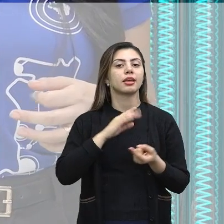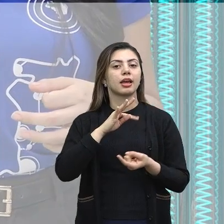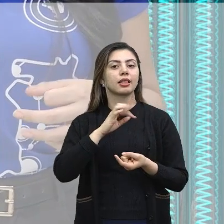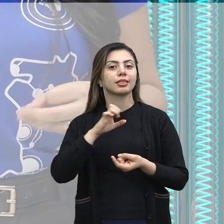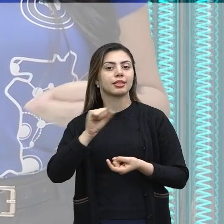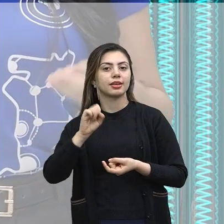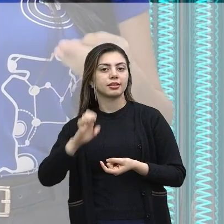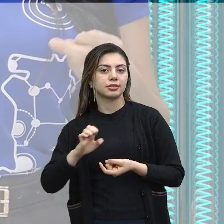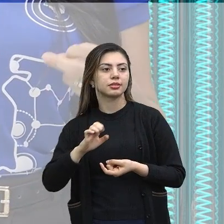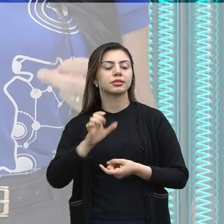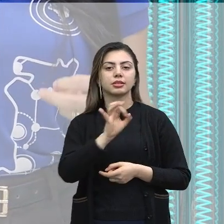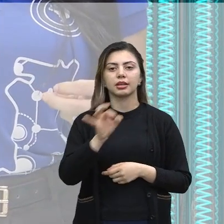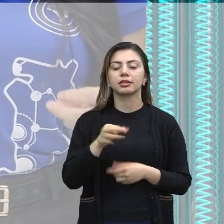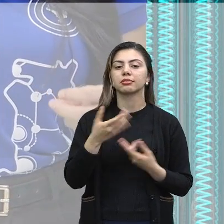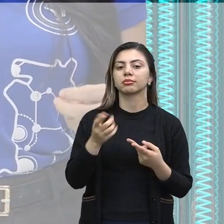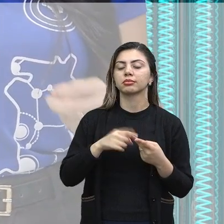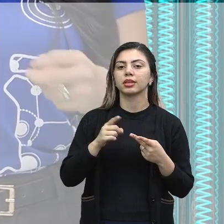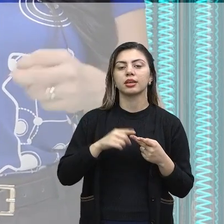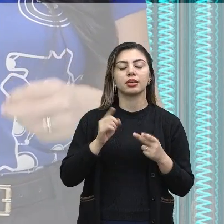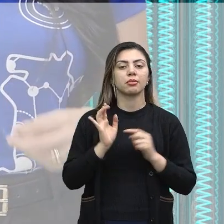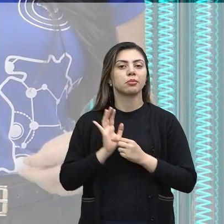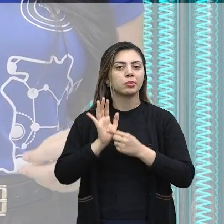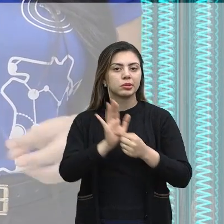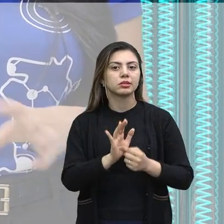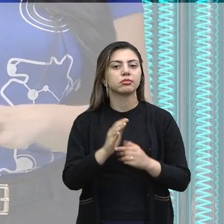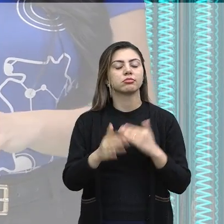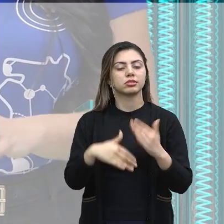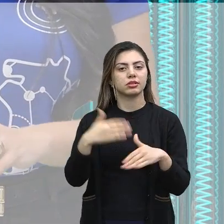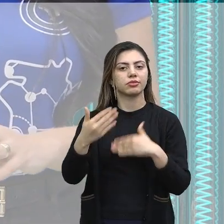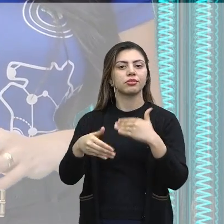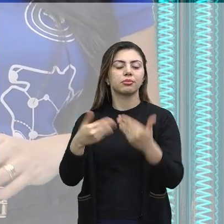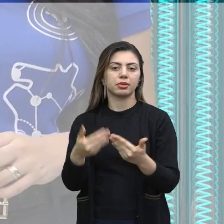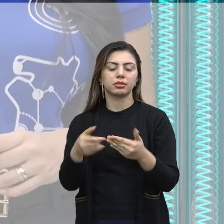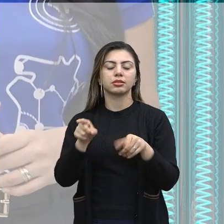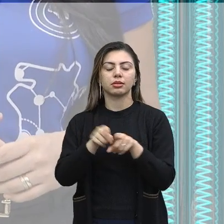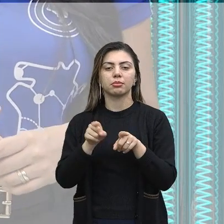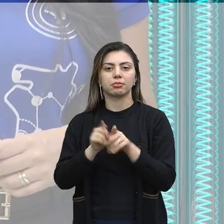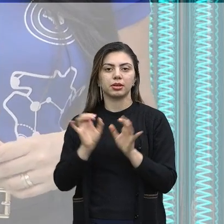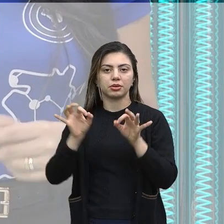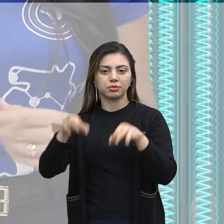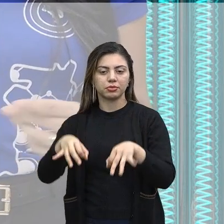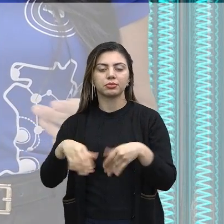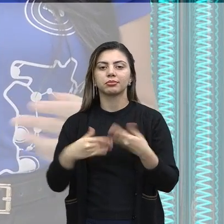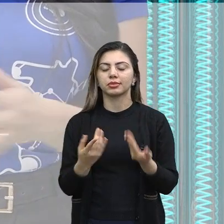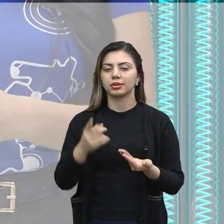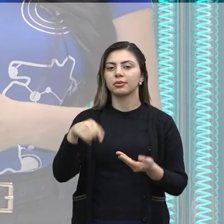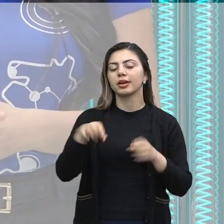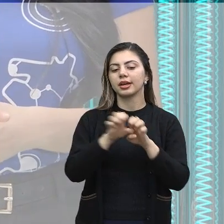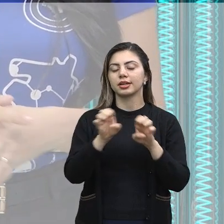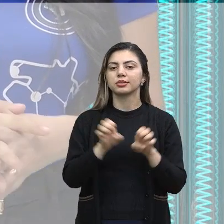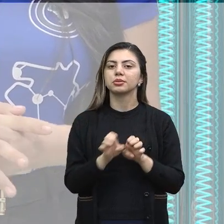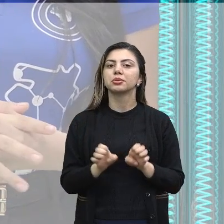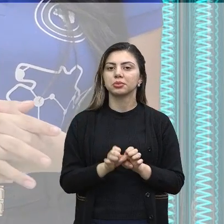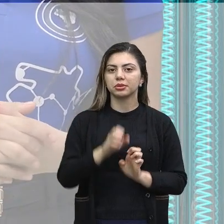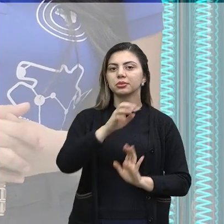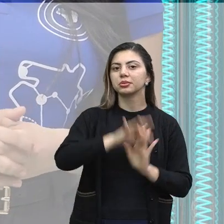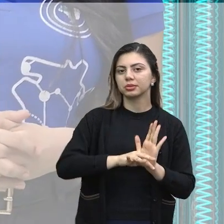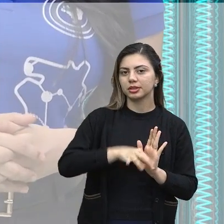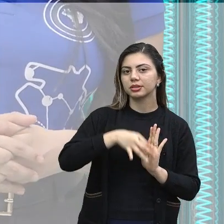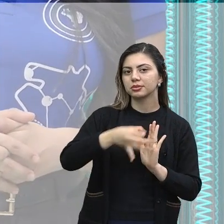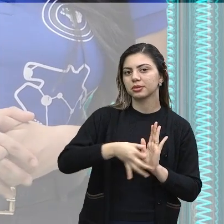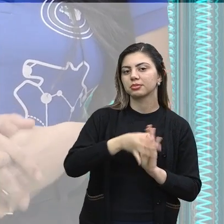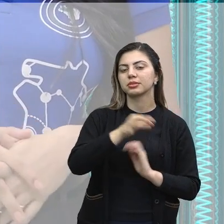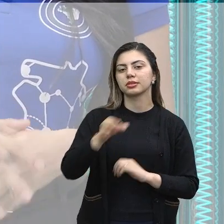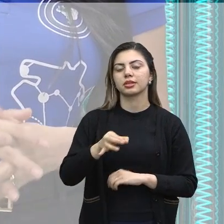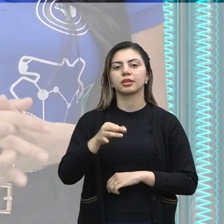é a apresentação, o desenvolvimento e a conclusão. Essa é a estrutura de um texto